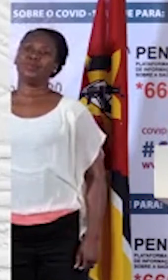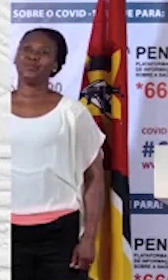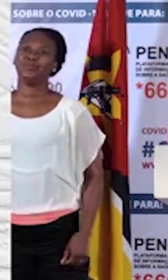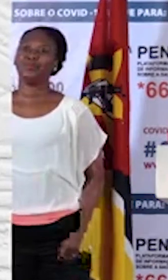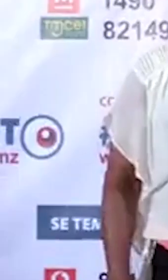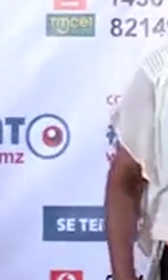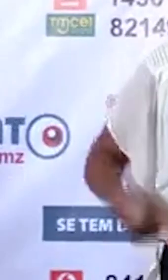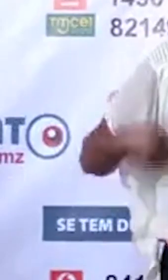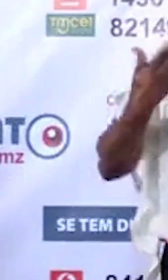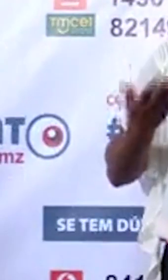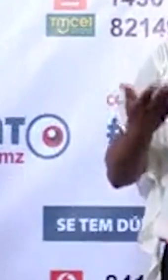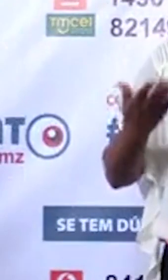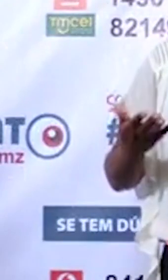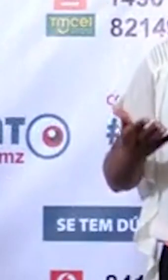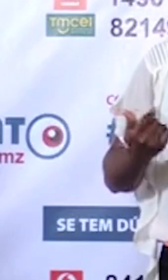Assim sendo,